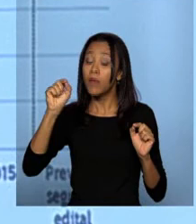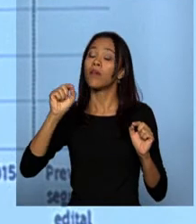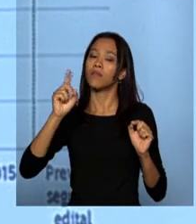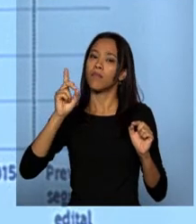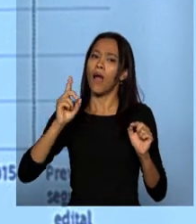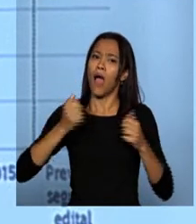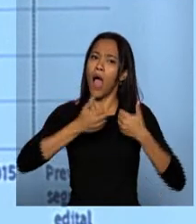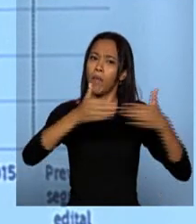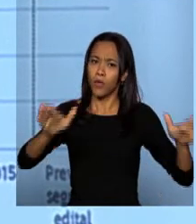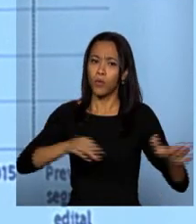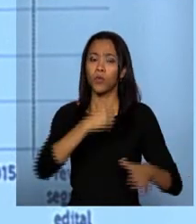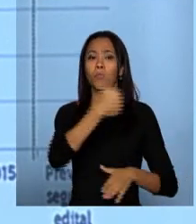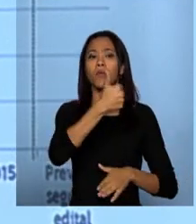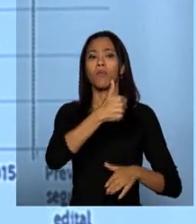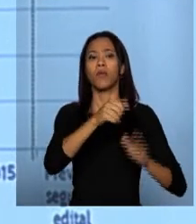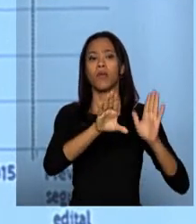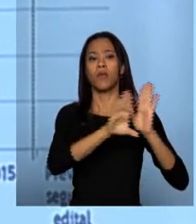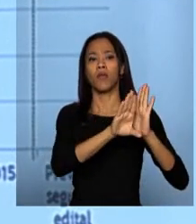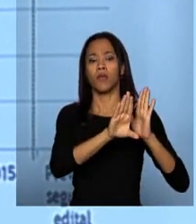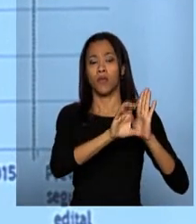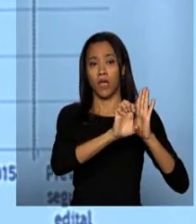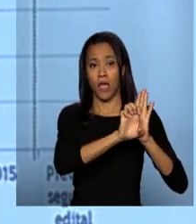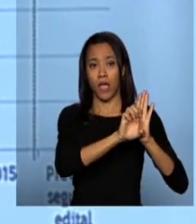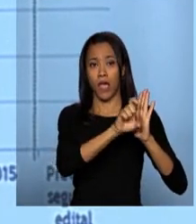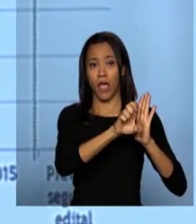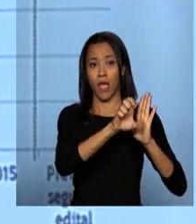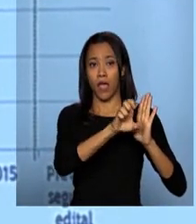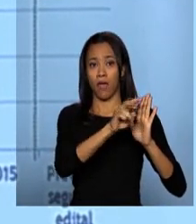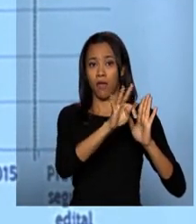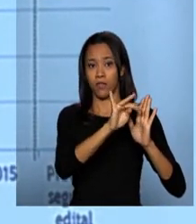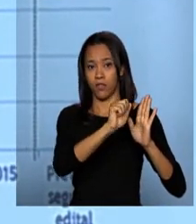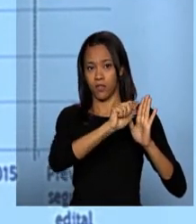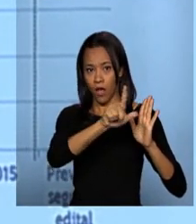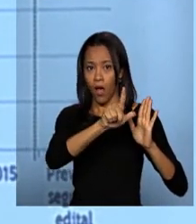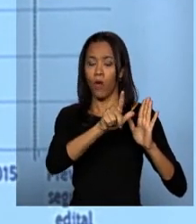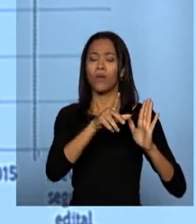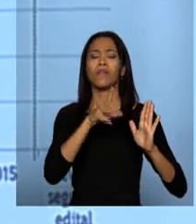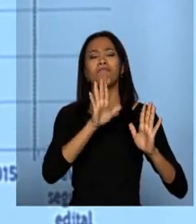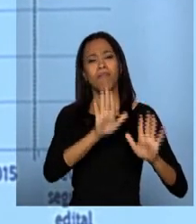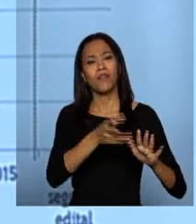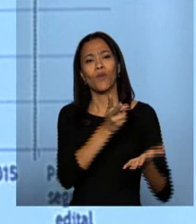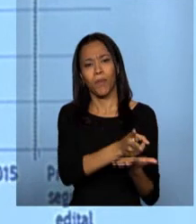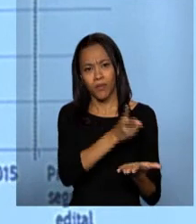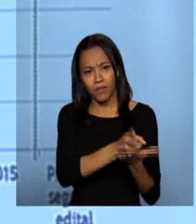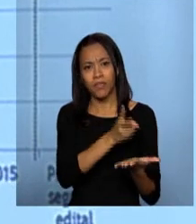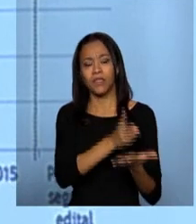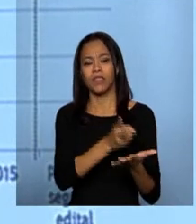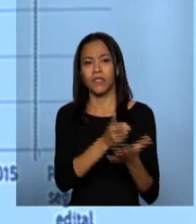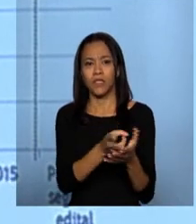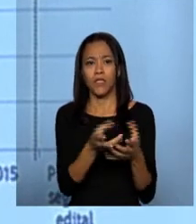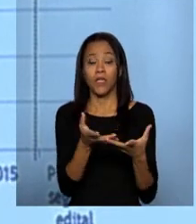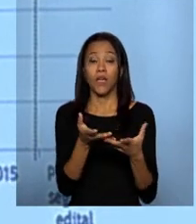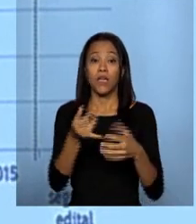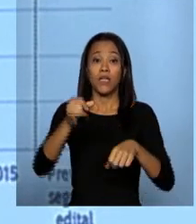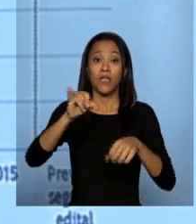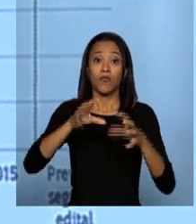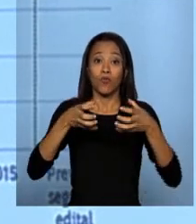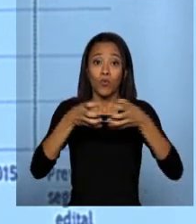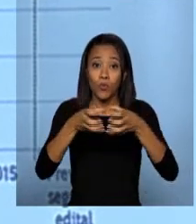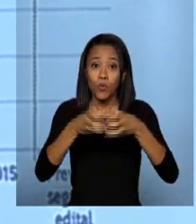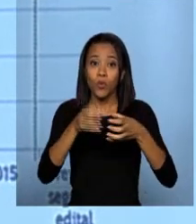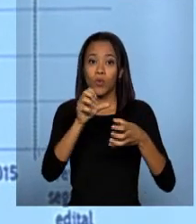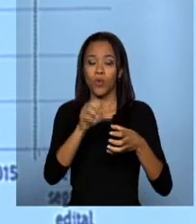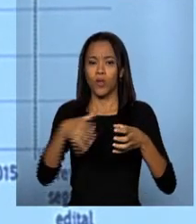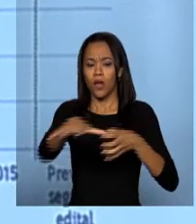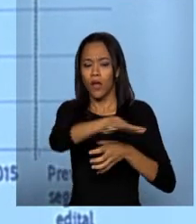edital em caráter nacional, a gente ainda mantinha uma concentração grande nos estados, na região sudeste e na região